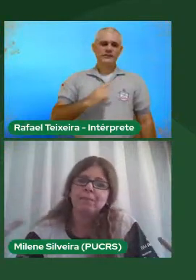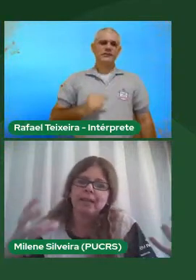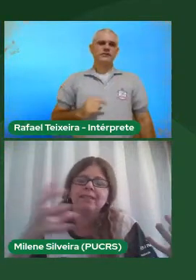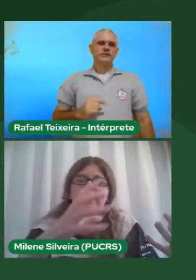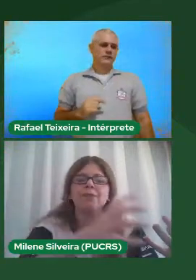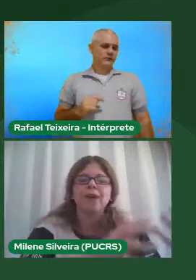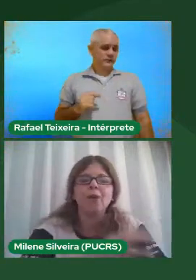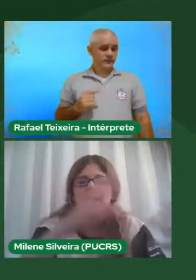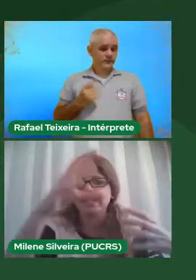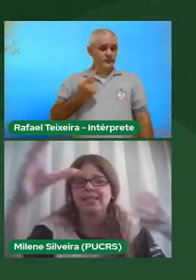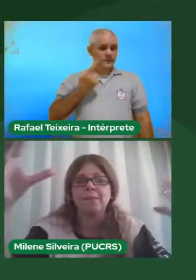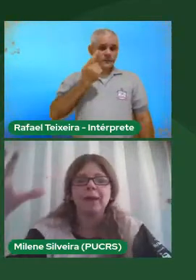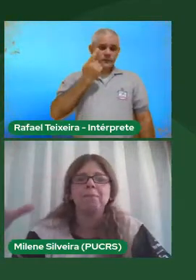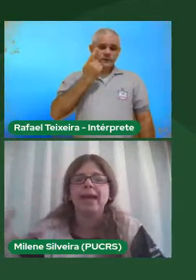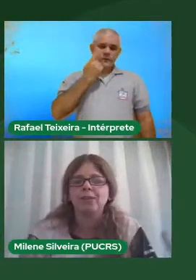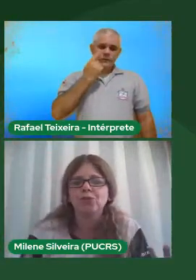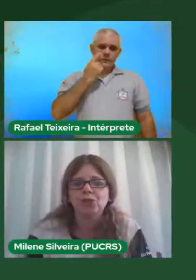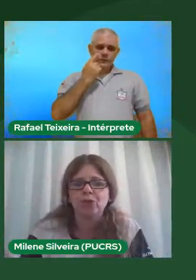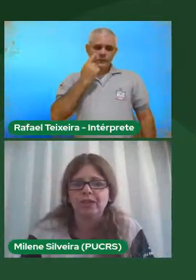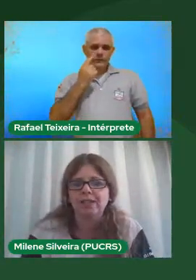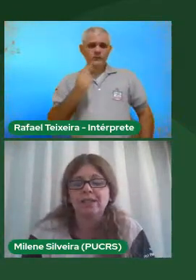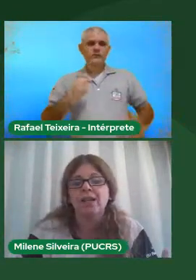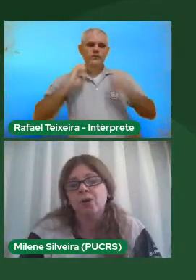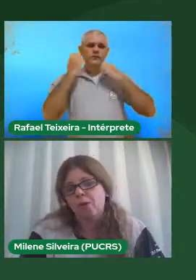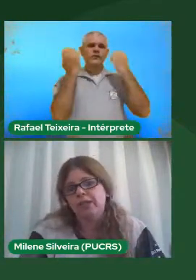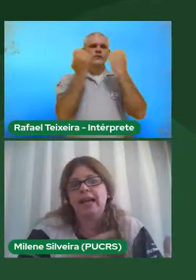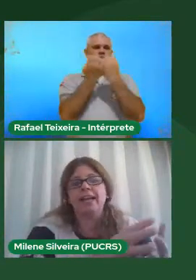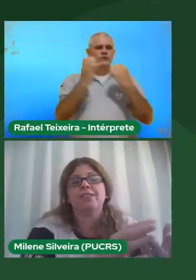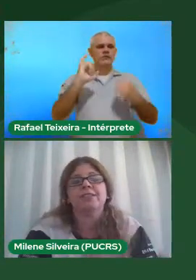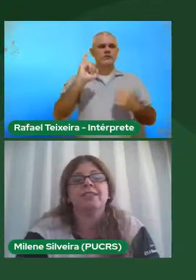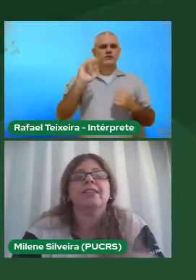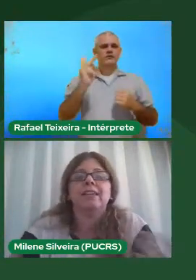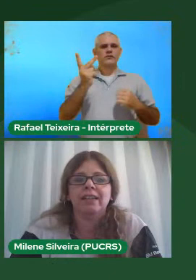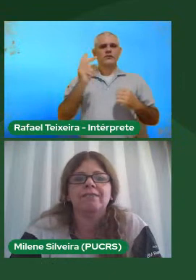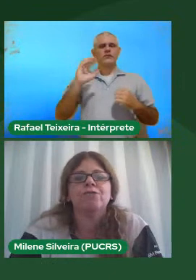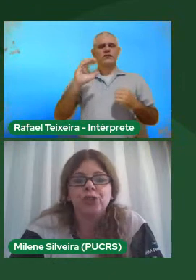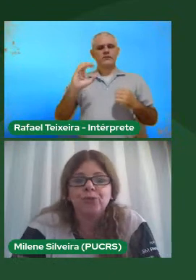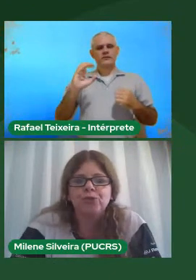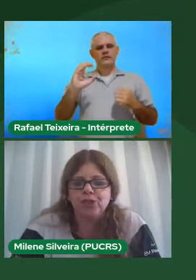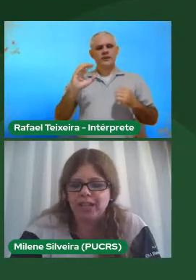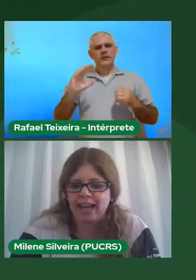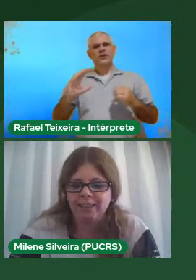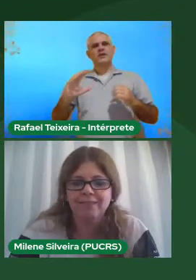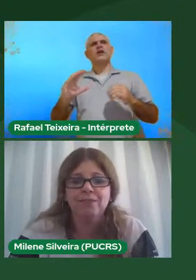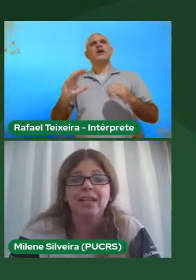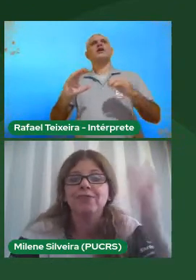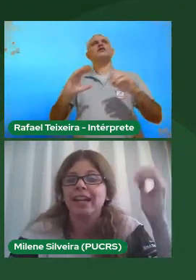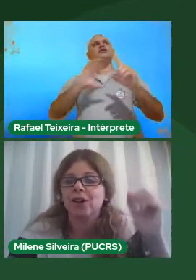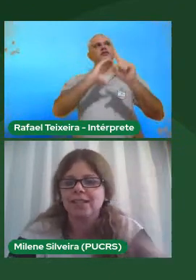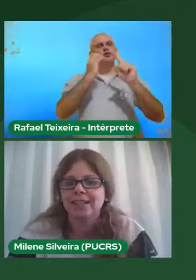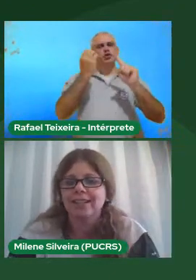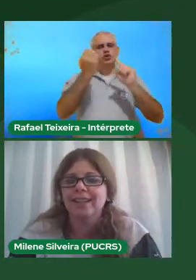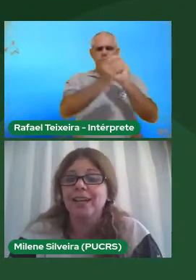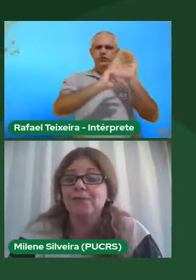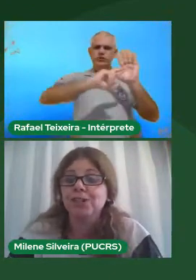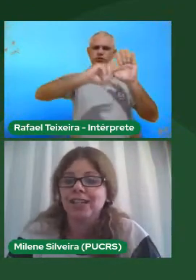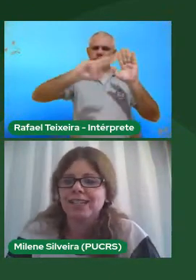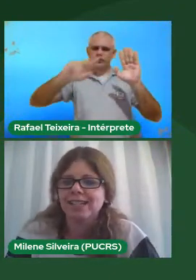capitais, mas também levar o IHC para perto de outras comunidades e difundir, né? Levar a